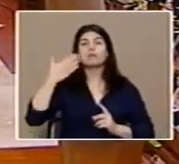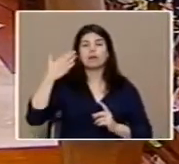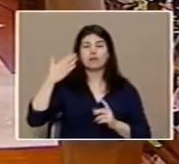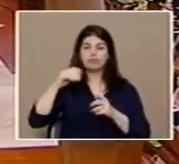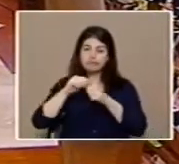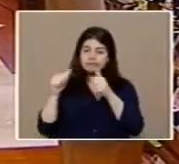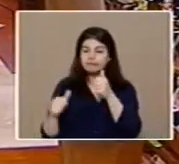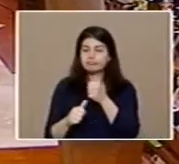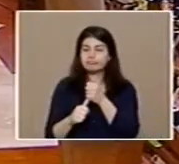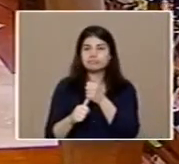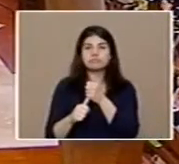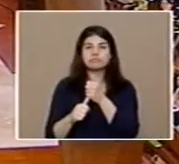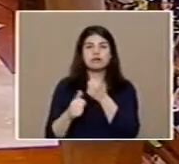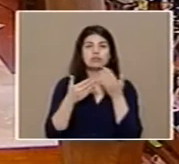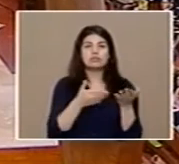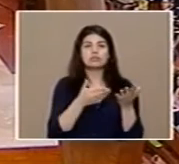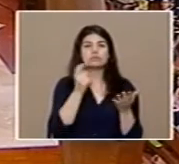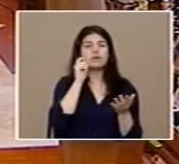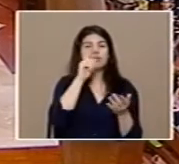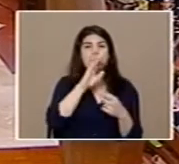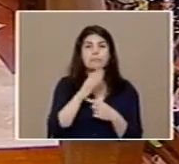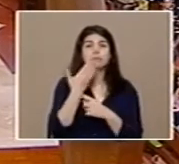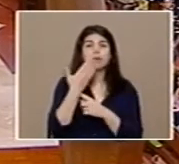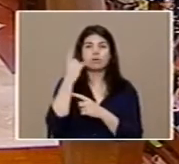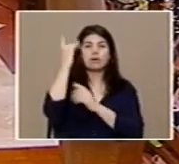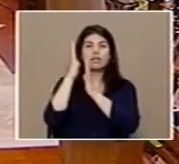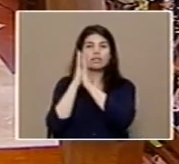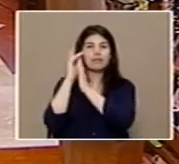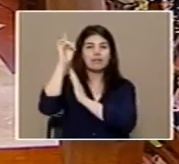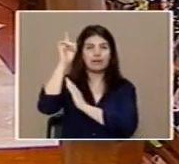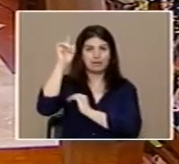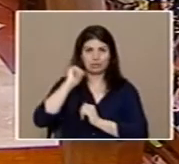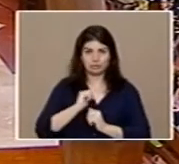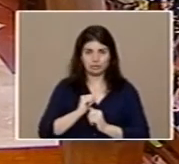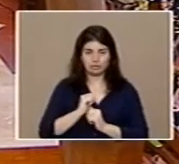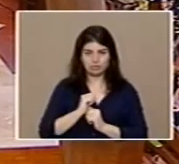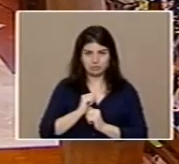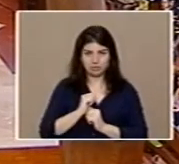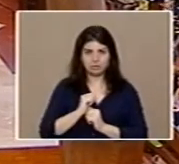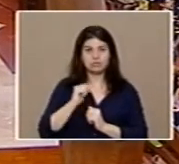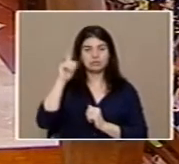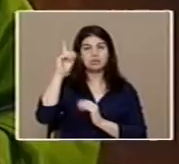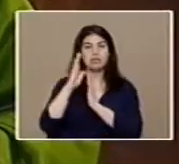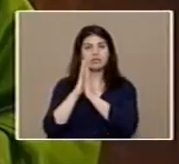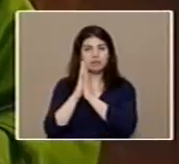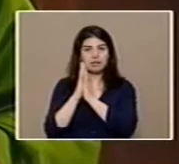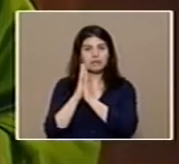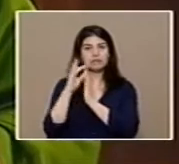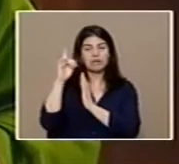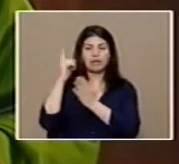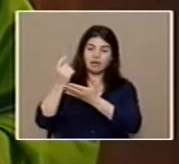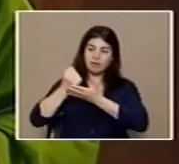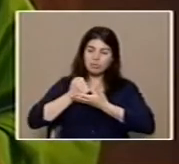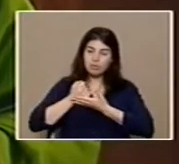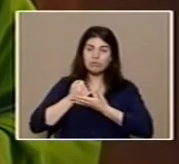Deus tornou-se auxiliar do homem veio ao encontro do ser humano e tu não só auxiliar de